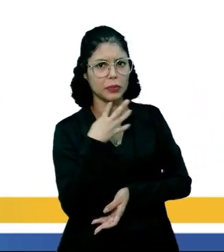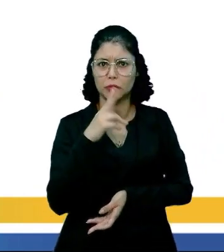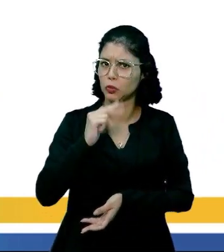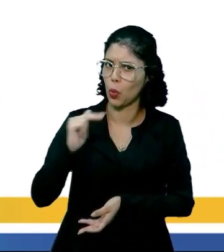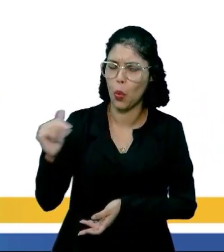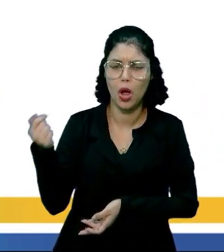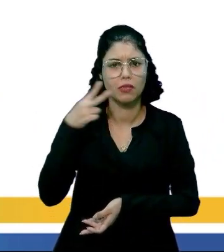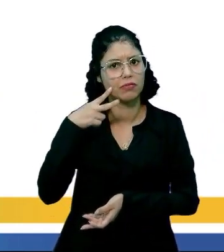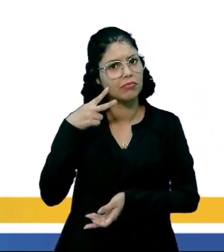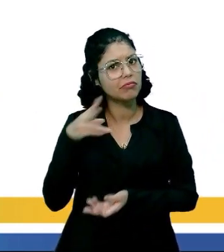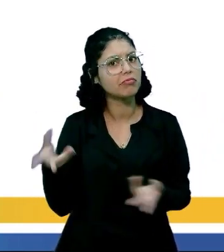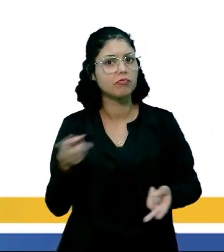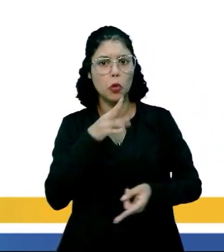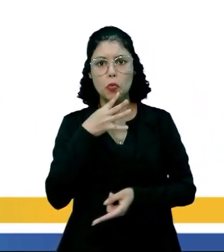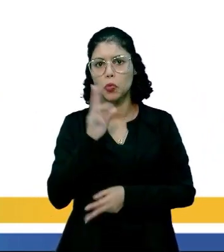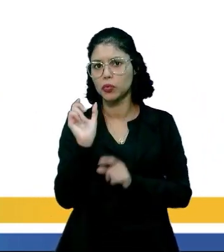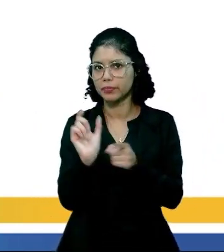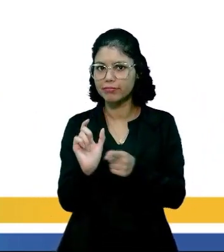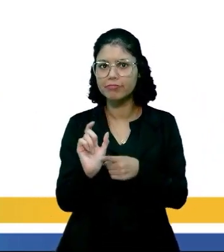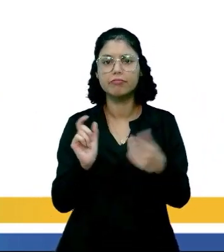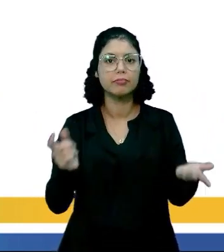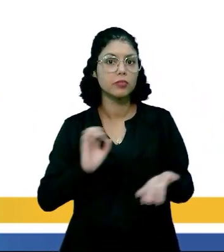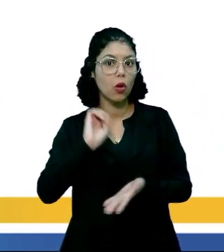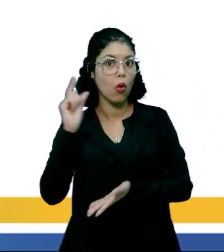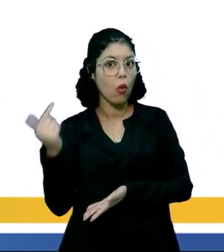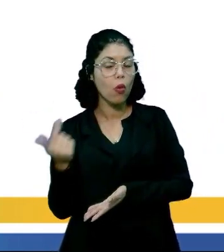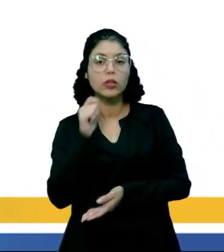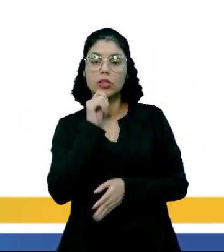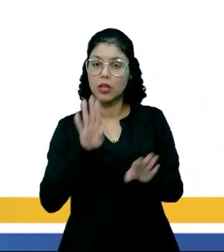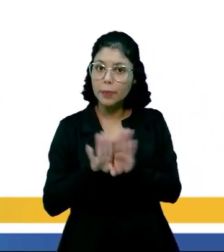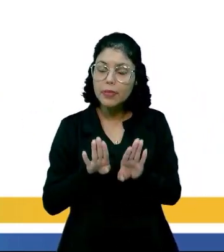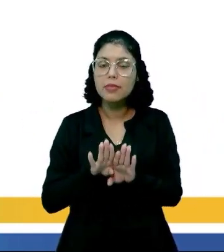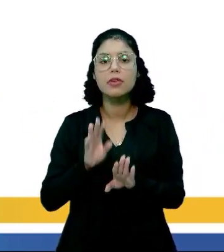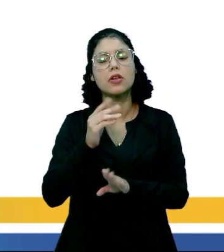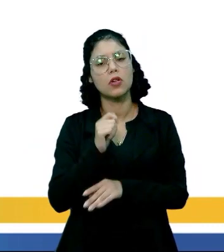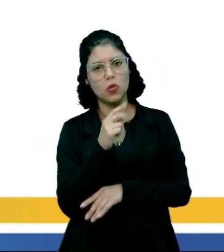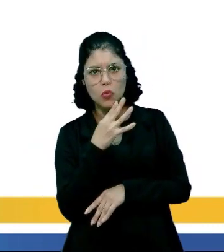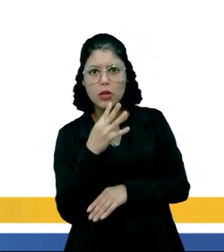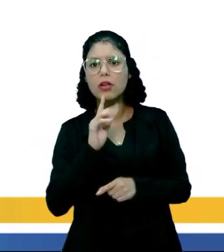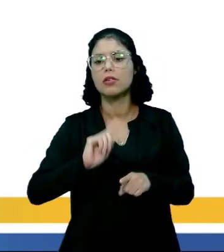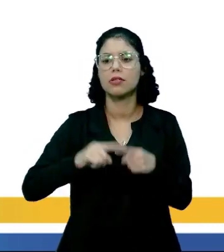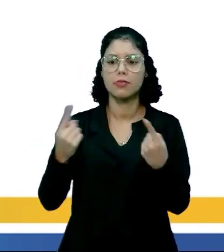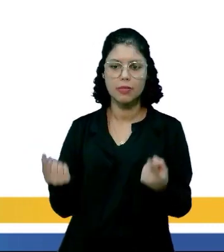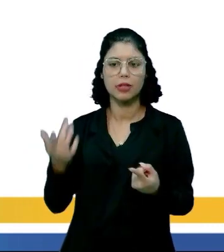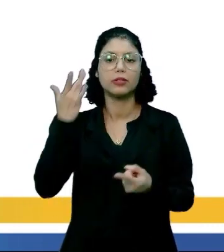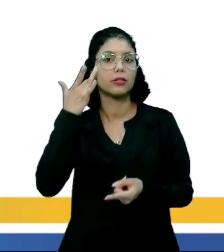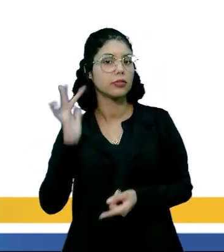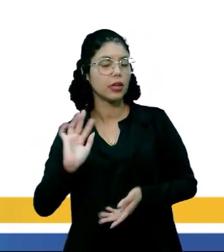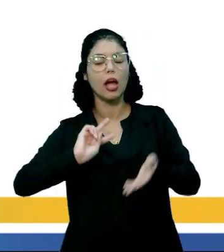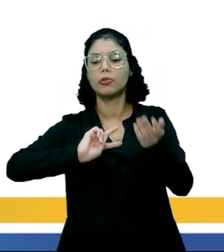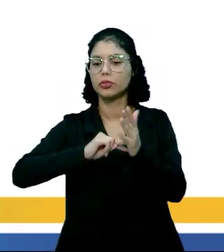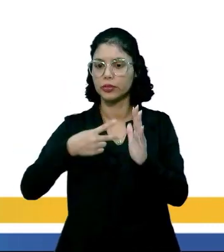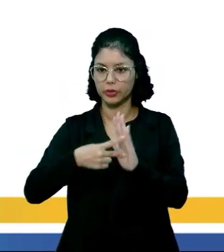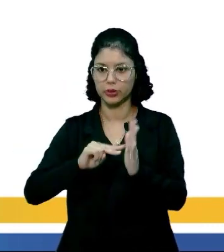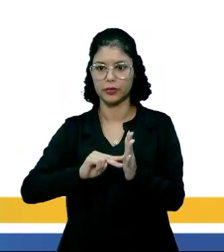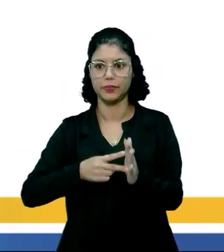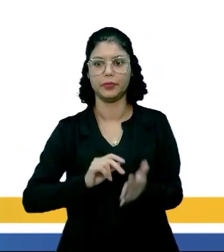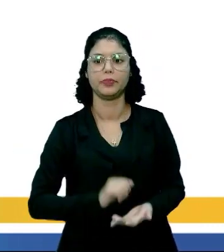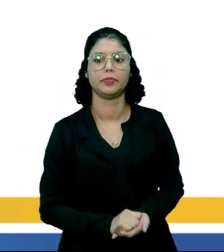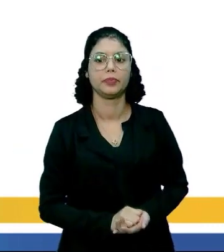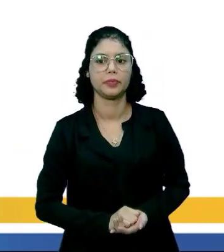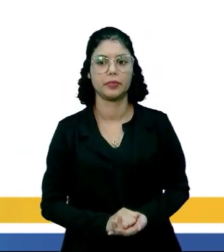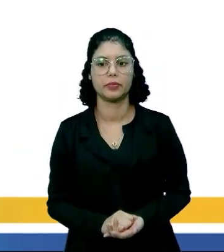tenha ouvido falar nessa palavra, ou de repente também, embora tenha ouvido falar, não saiba o